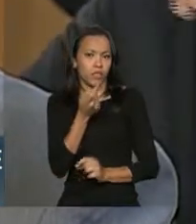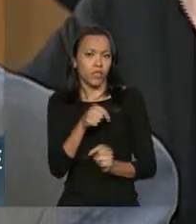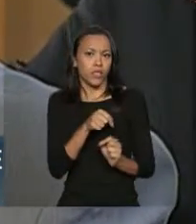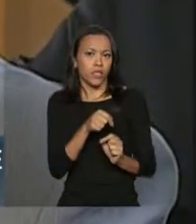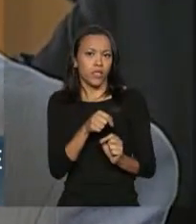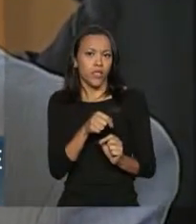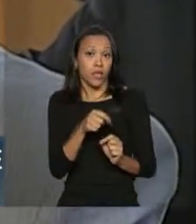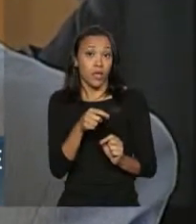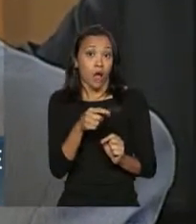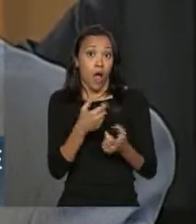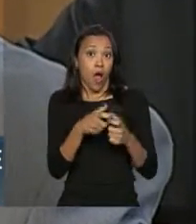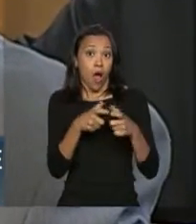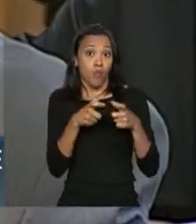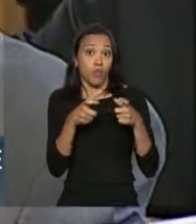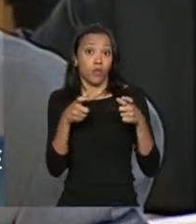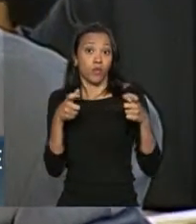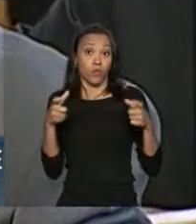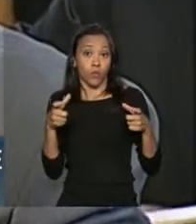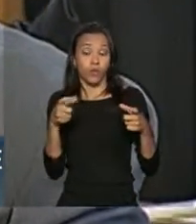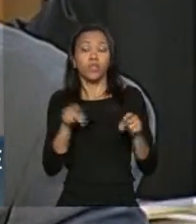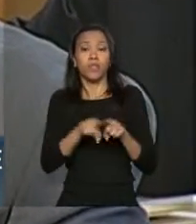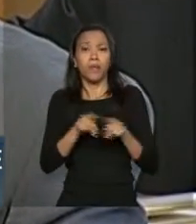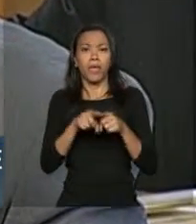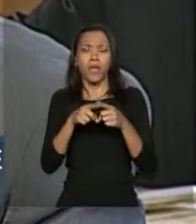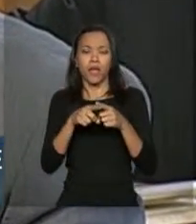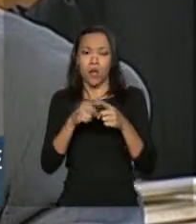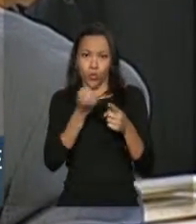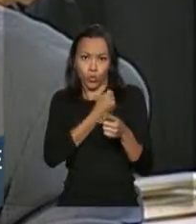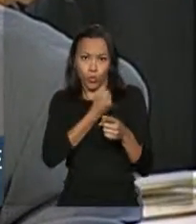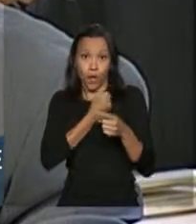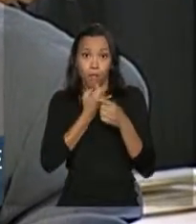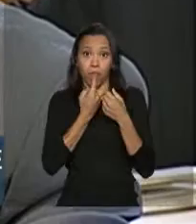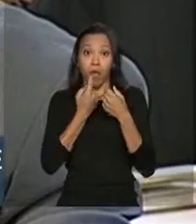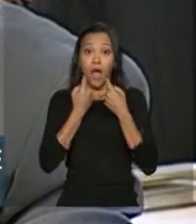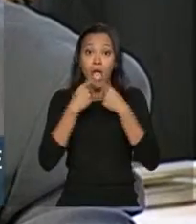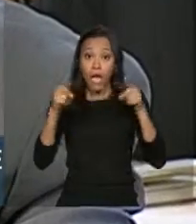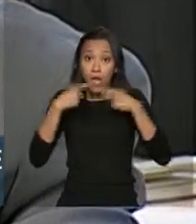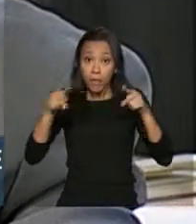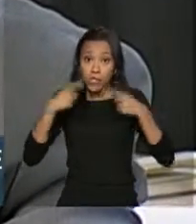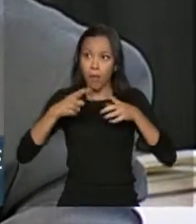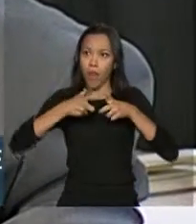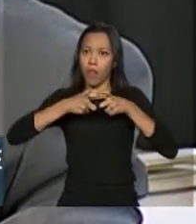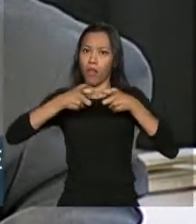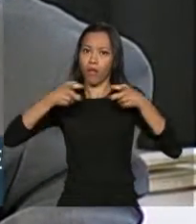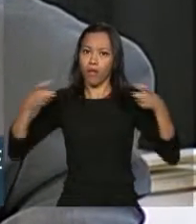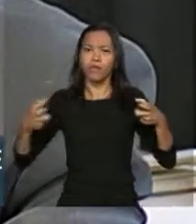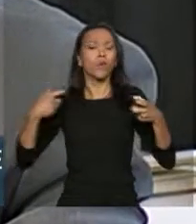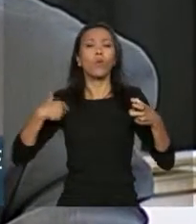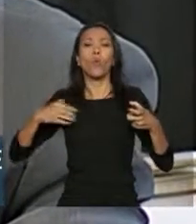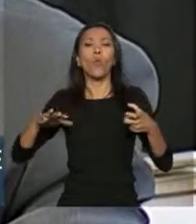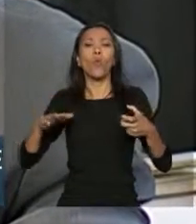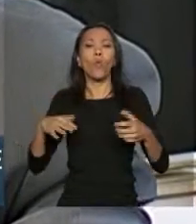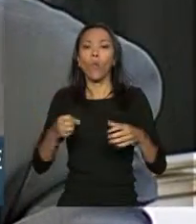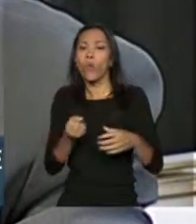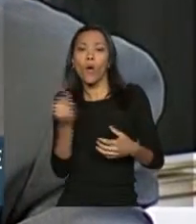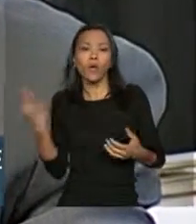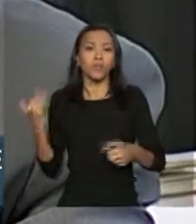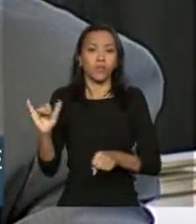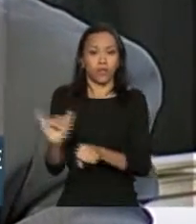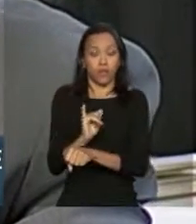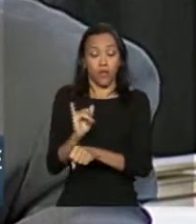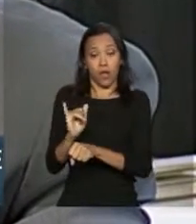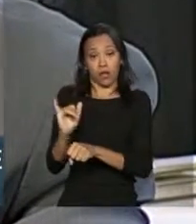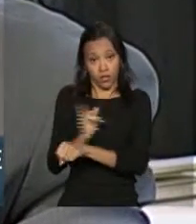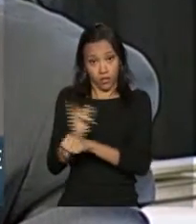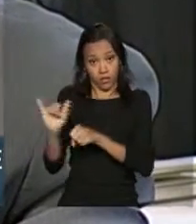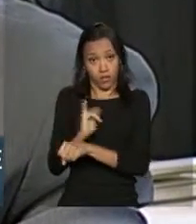também no número de denúncias. Eu queria que o senhor explicasse quais são as políticas públicas do governo para combater o tráfico de pessoas e como é